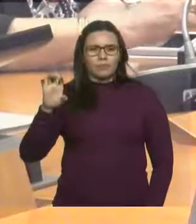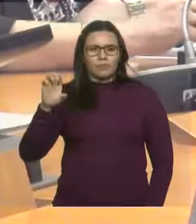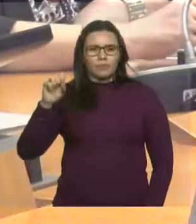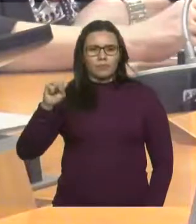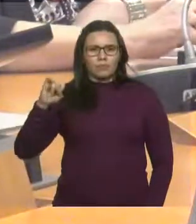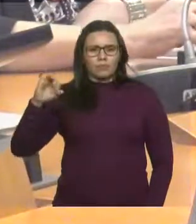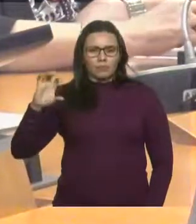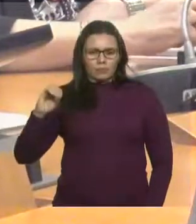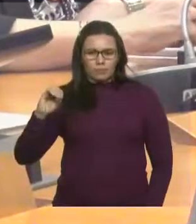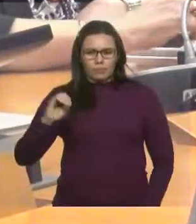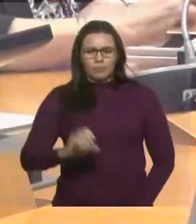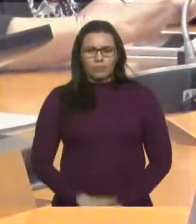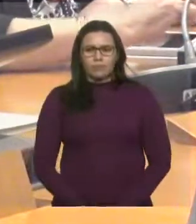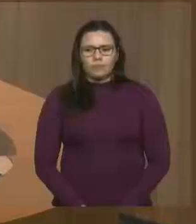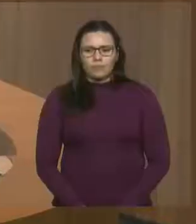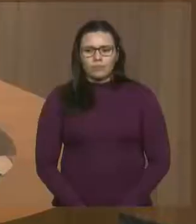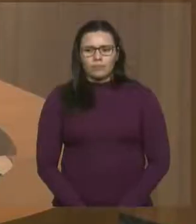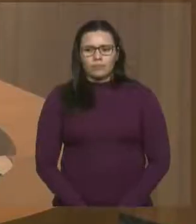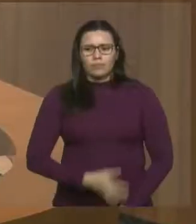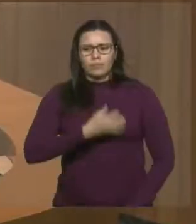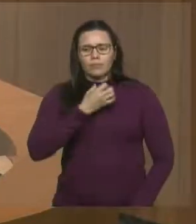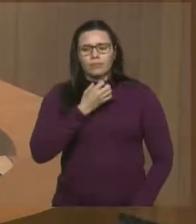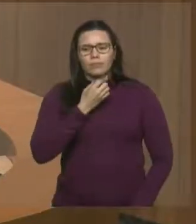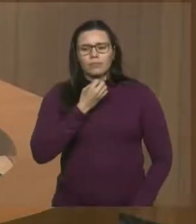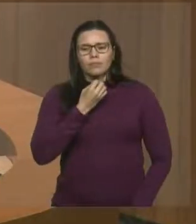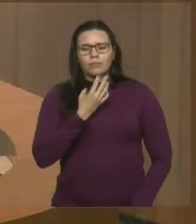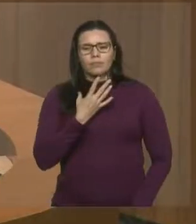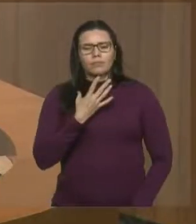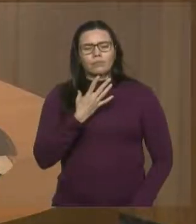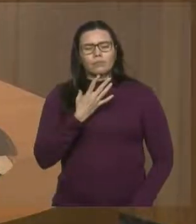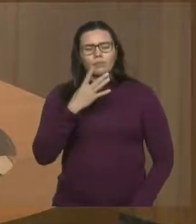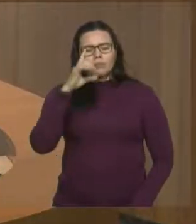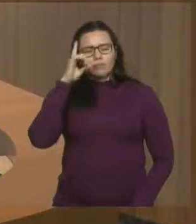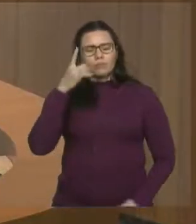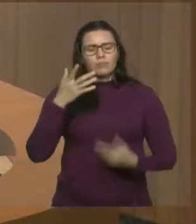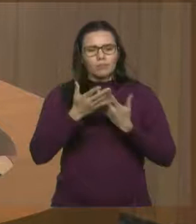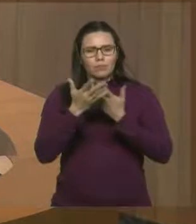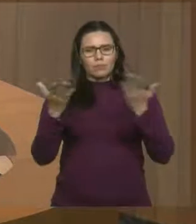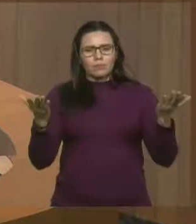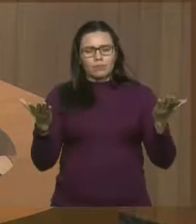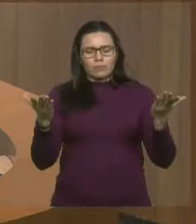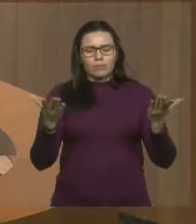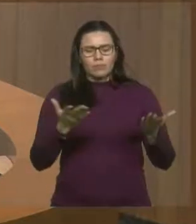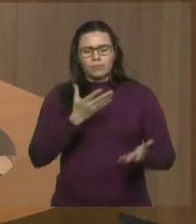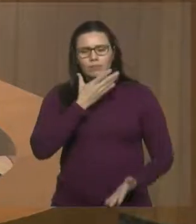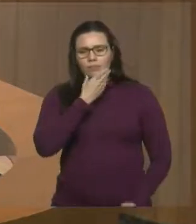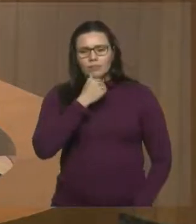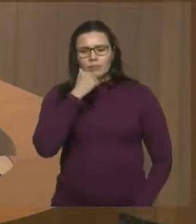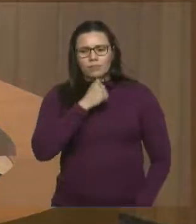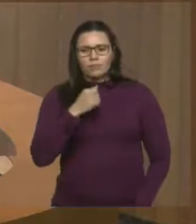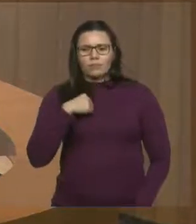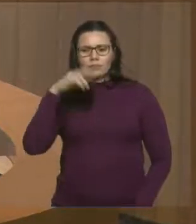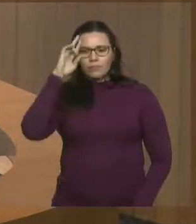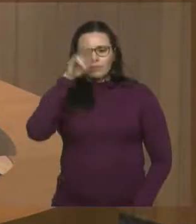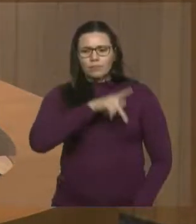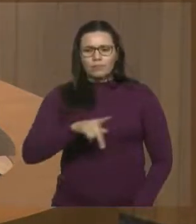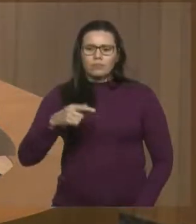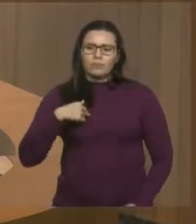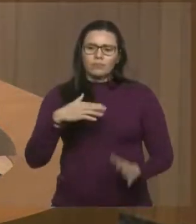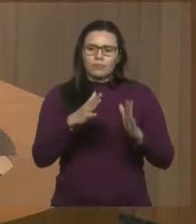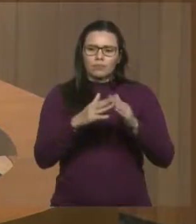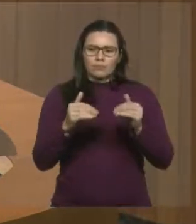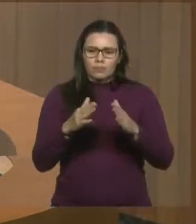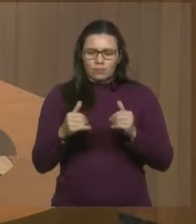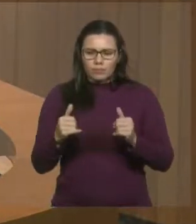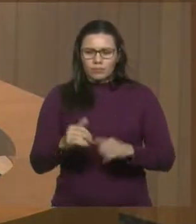Bom dia a todos, bom dia a todas. Senhor presidente, eu peço a permissão aqui ao povo do Maranhão